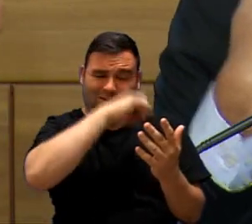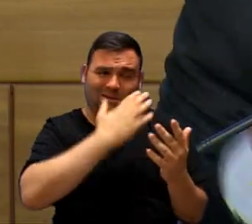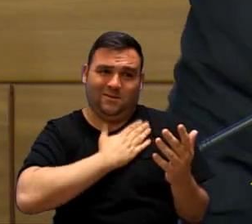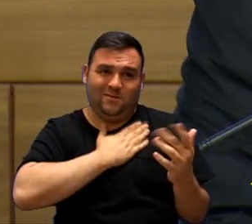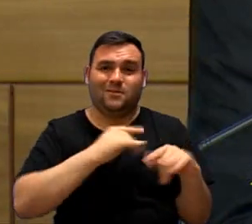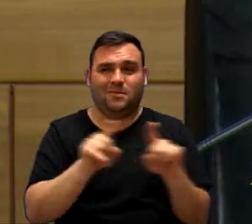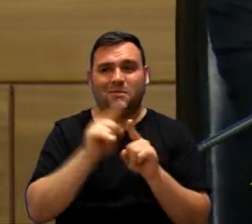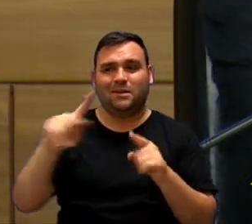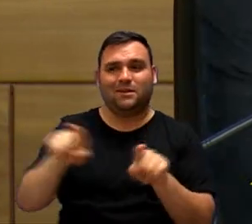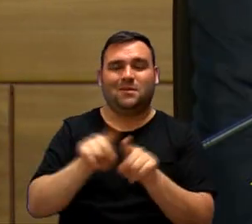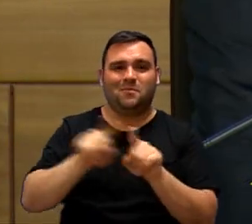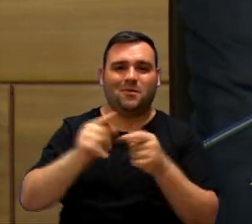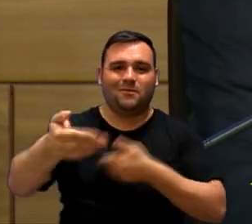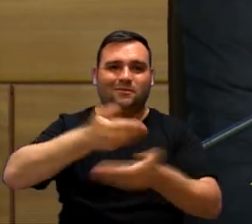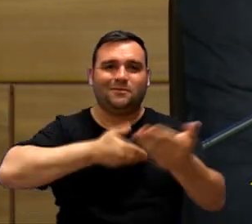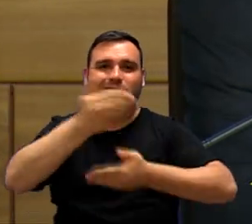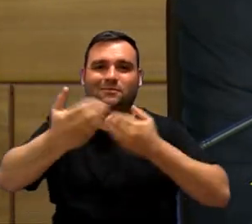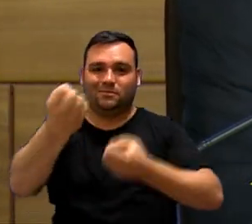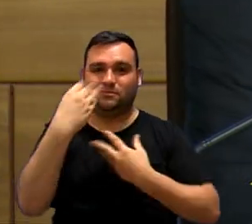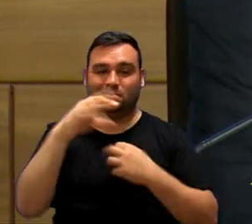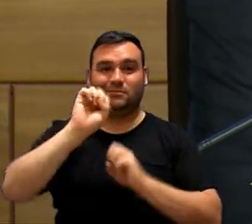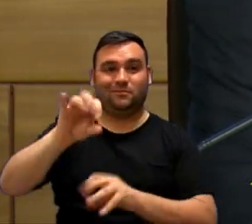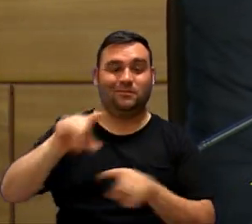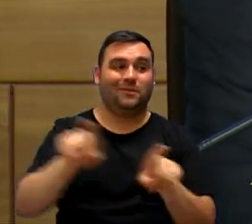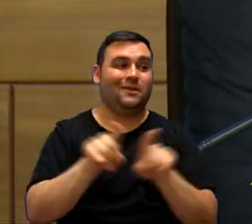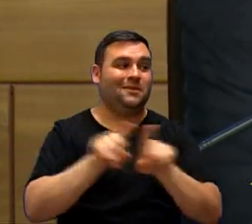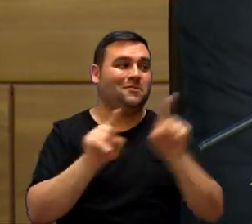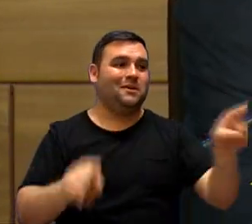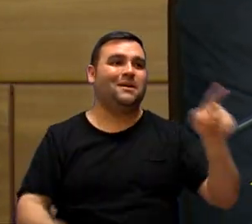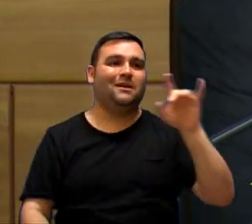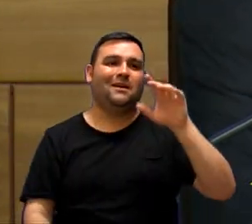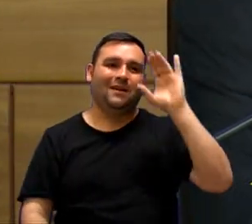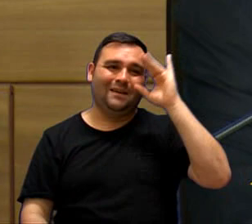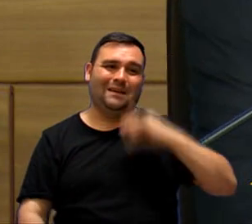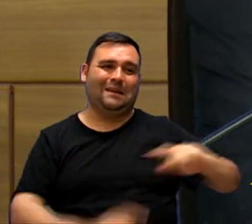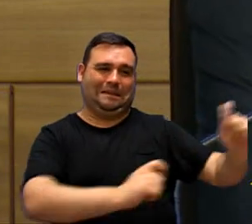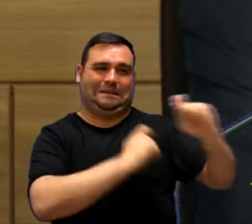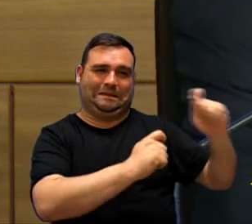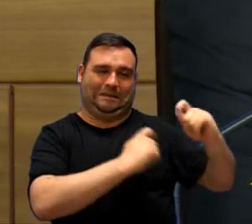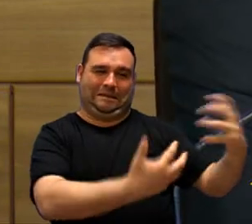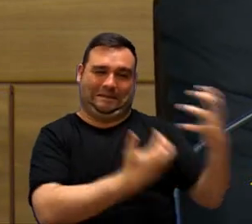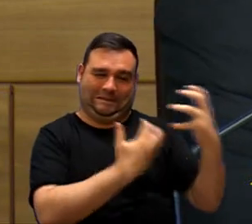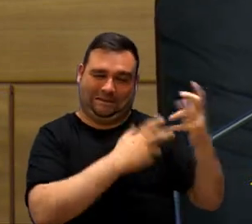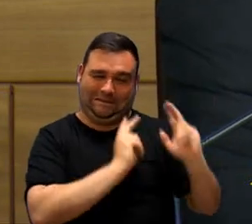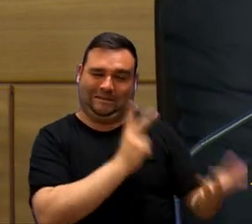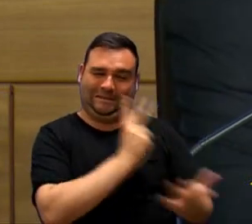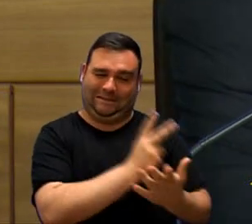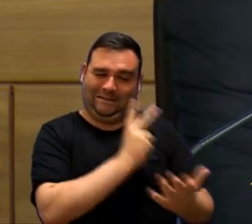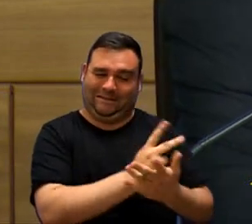quanto para mim. Aprendi muito com ele. E ela era de oposição, só me enchia, mas tudo bem.